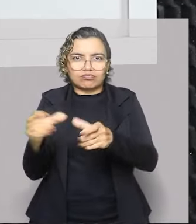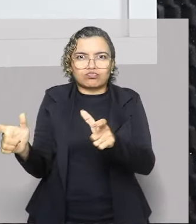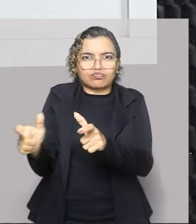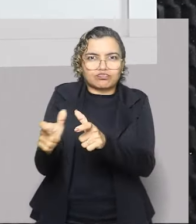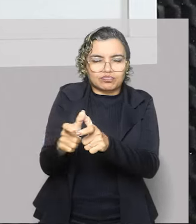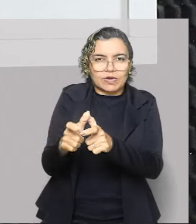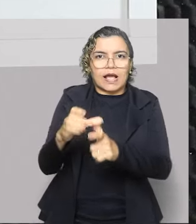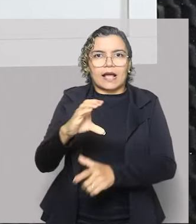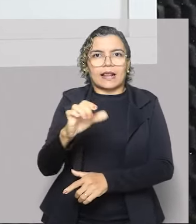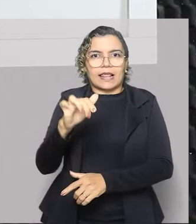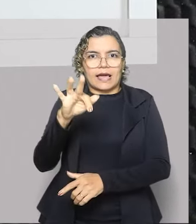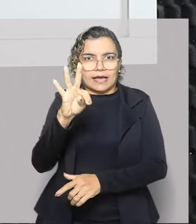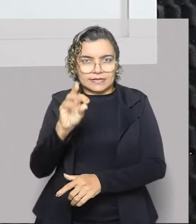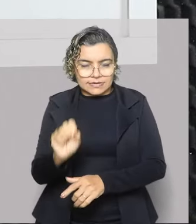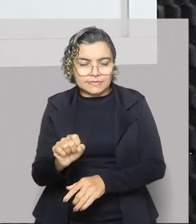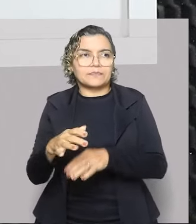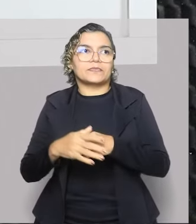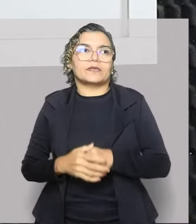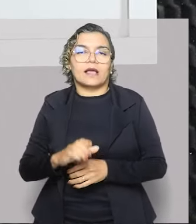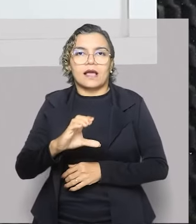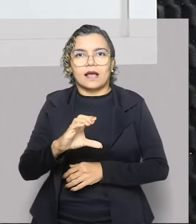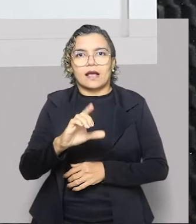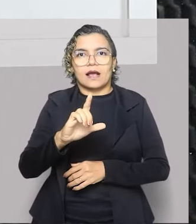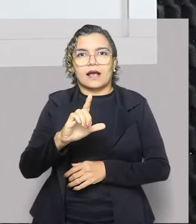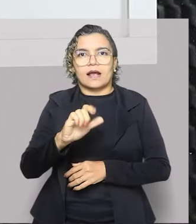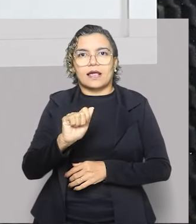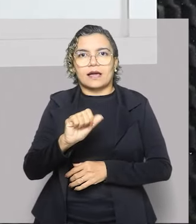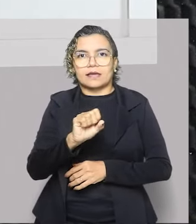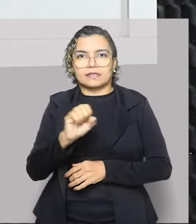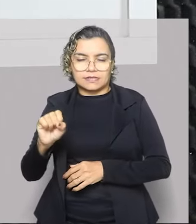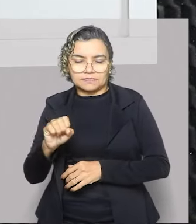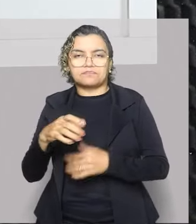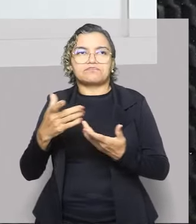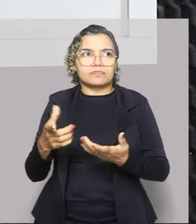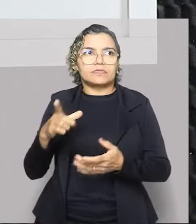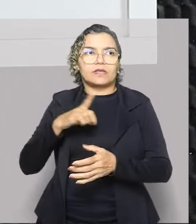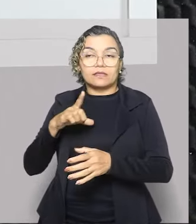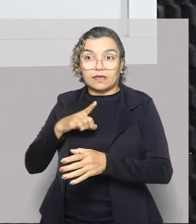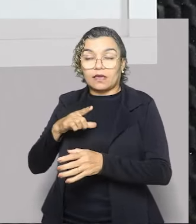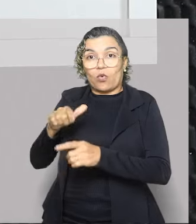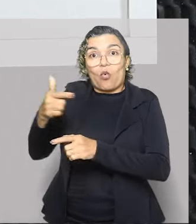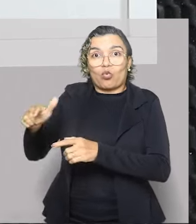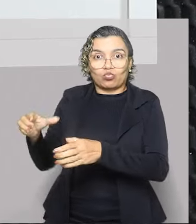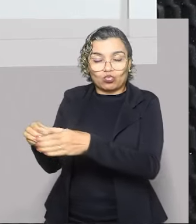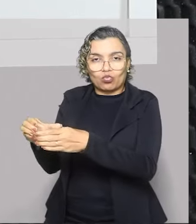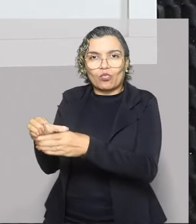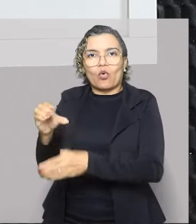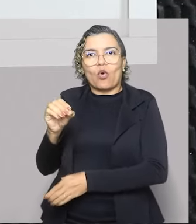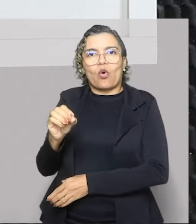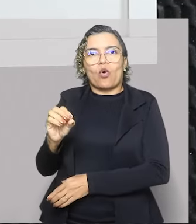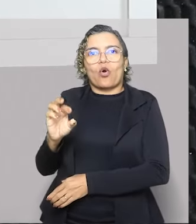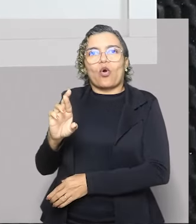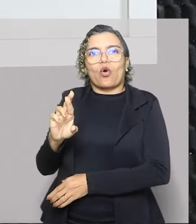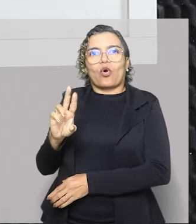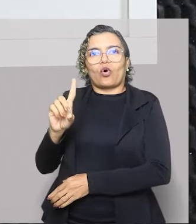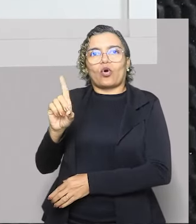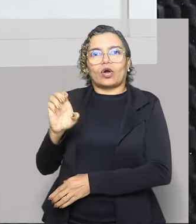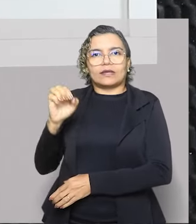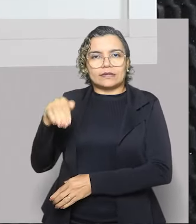classes depois a gente vem aqui ó para classes a gente tem a ordem certo então a